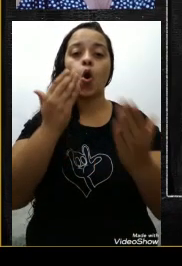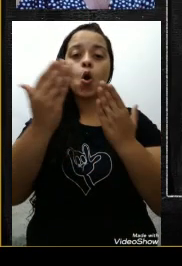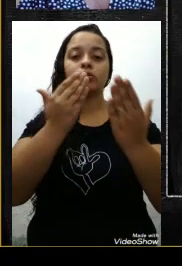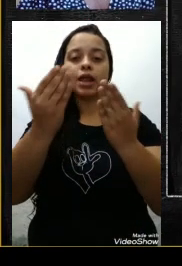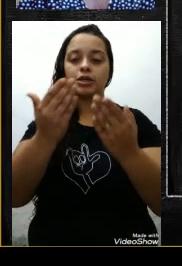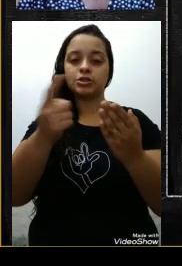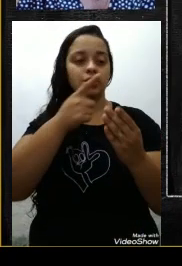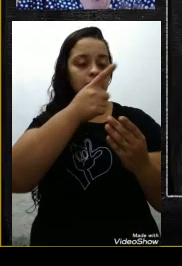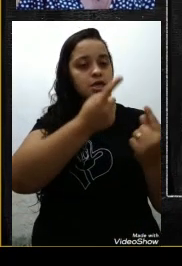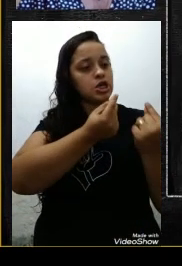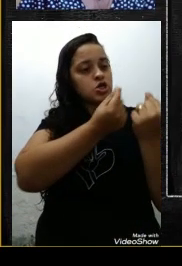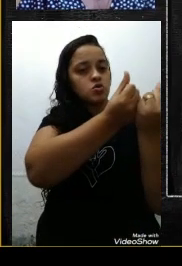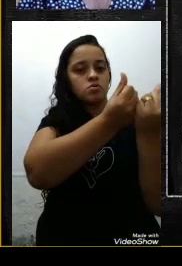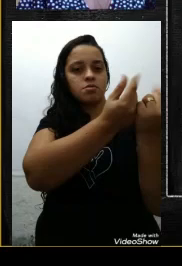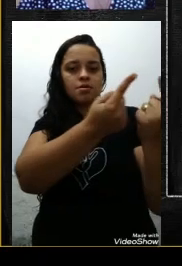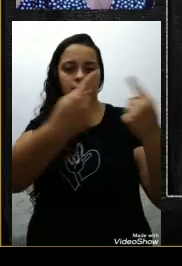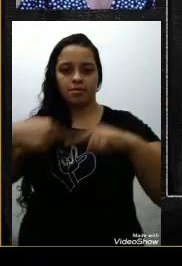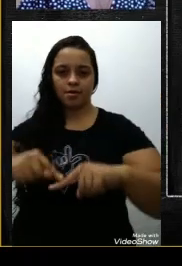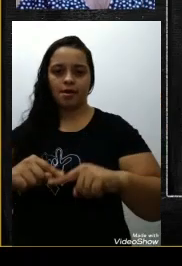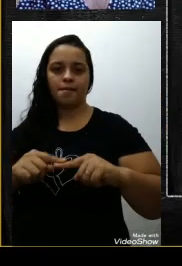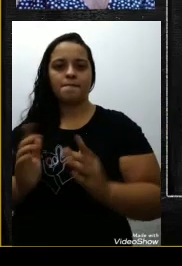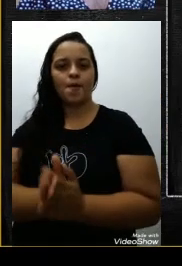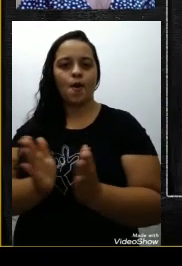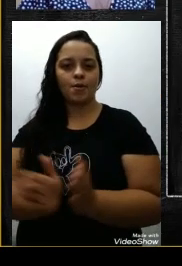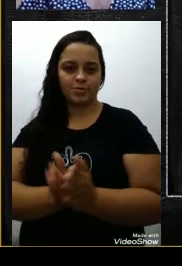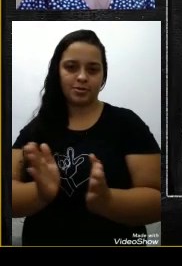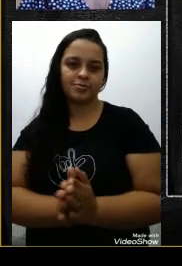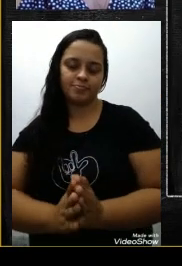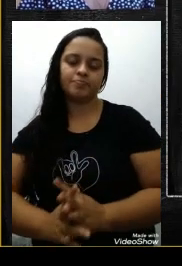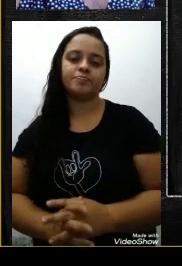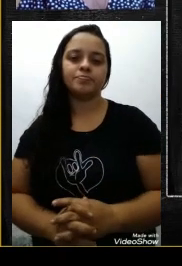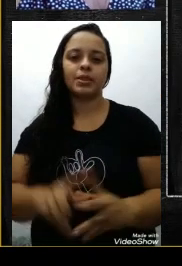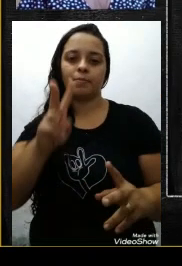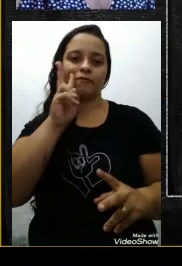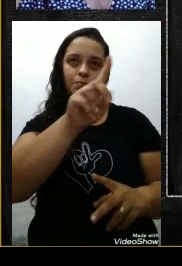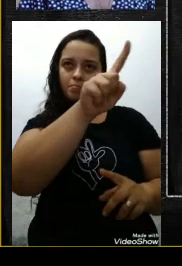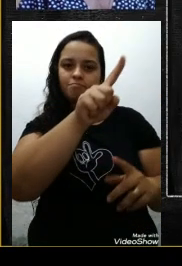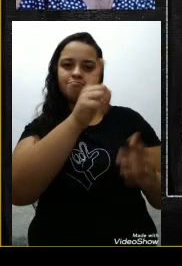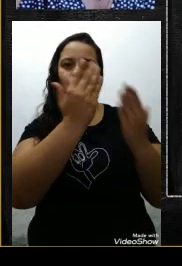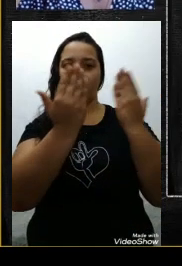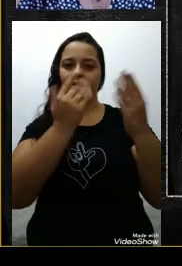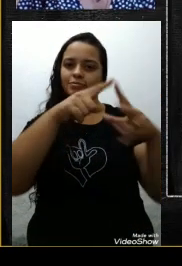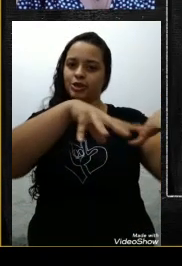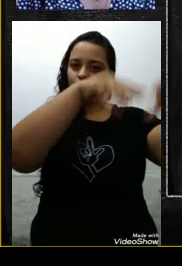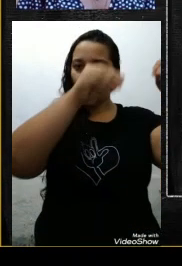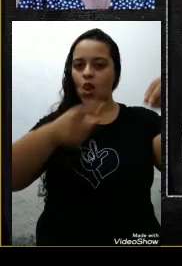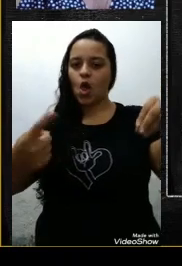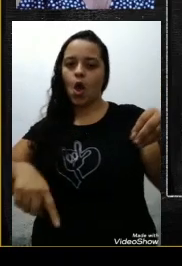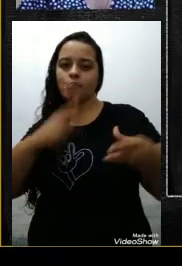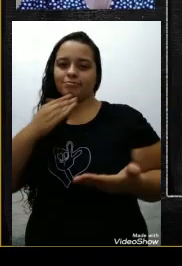o contraste com a riqueza que pode ser vista no castelo logo atrás. Além disso,